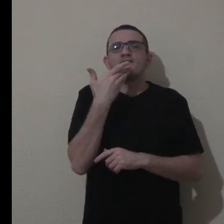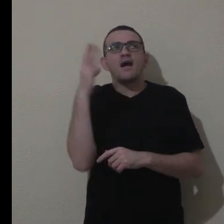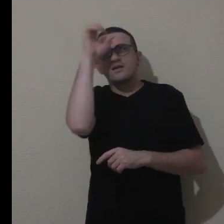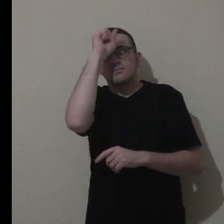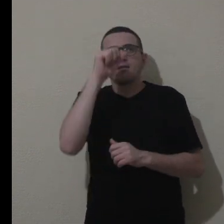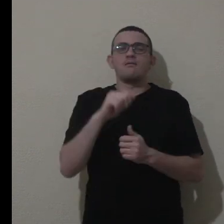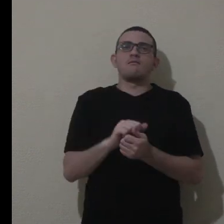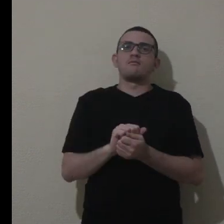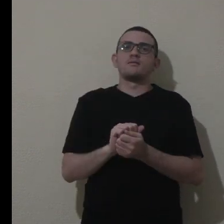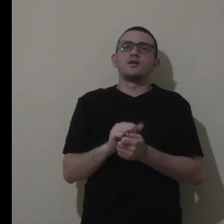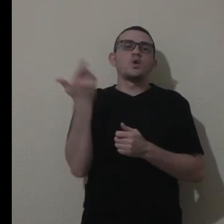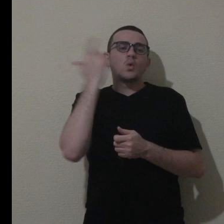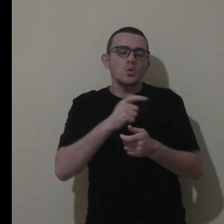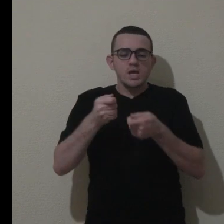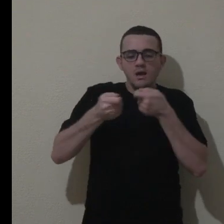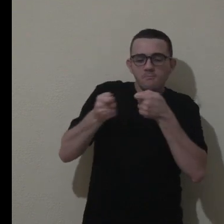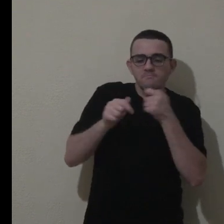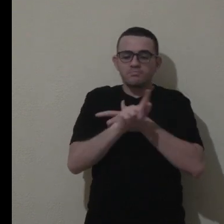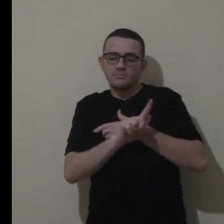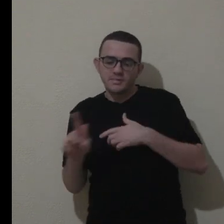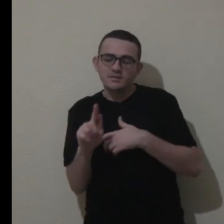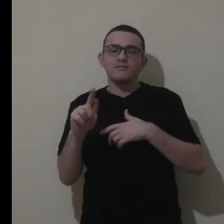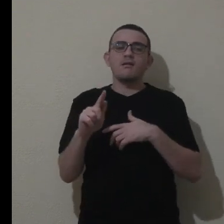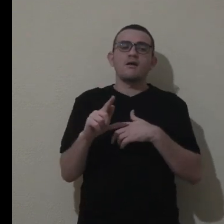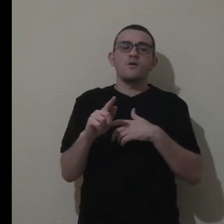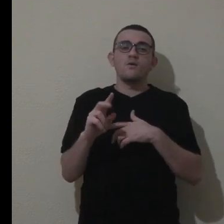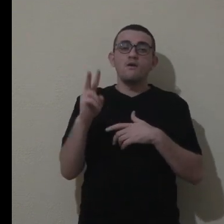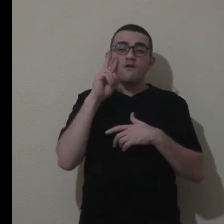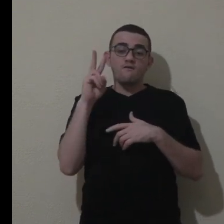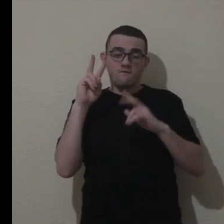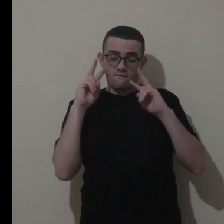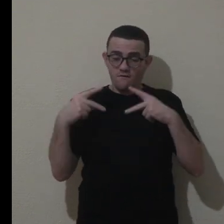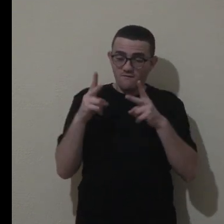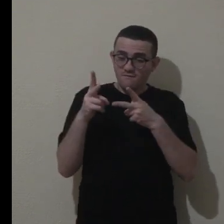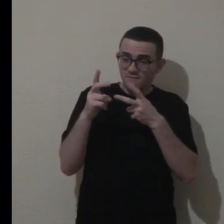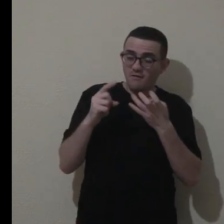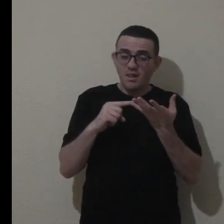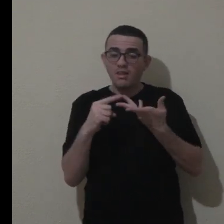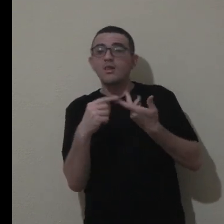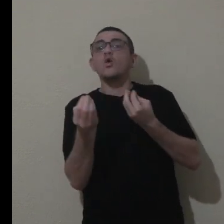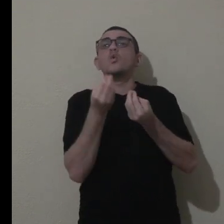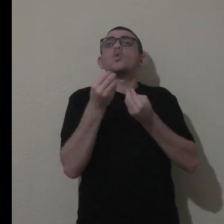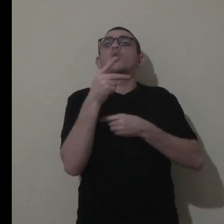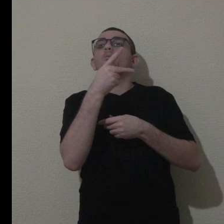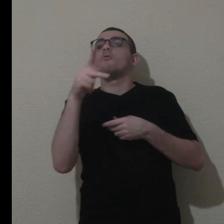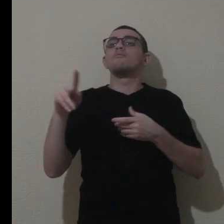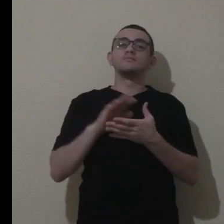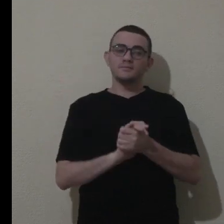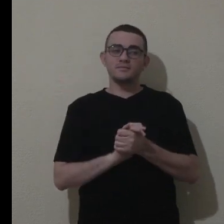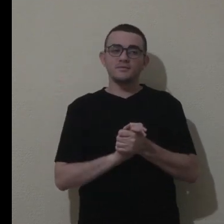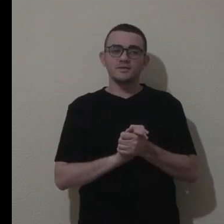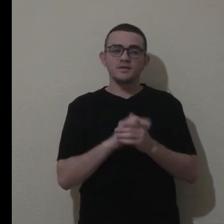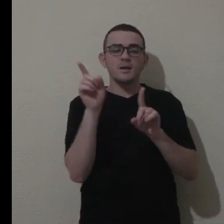né? Habilidade de autogestão. Vão vendo vocês para ver como que vocês estão nesses elementos aí,